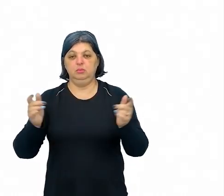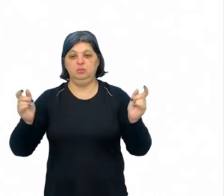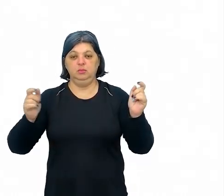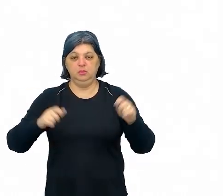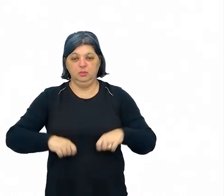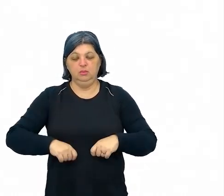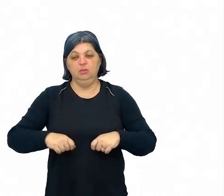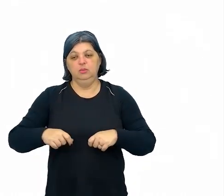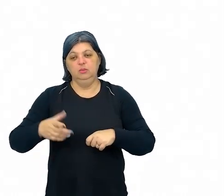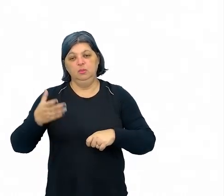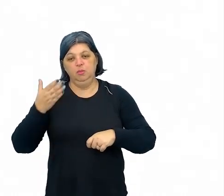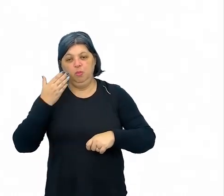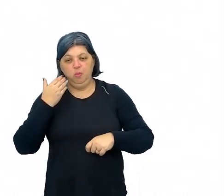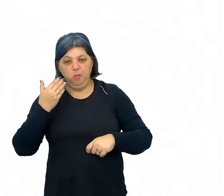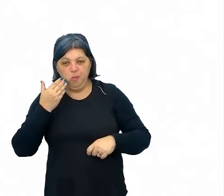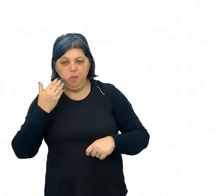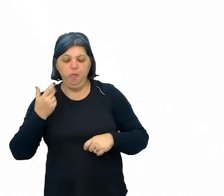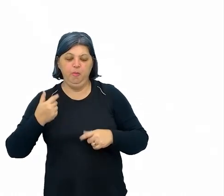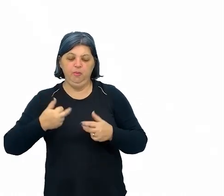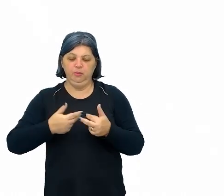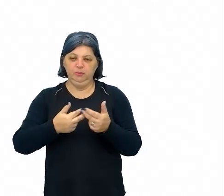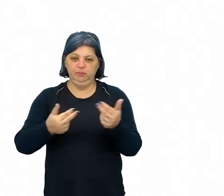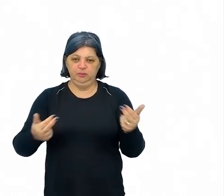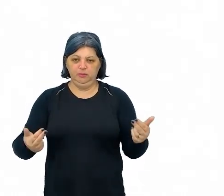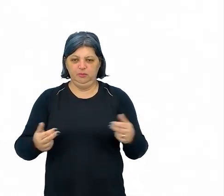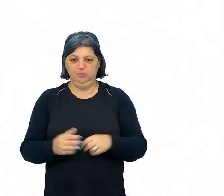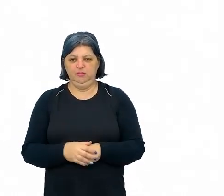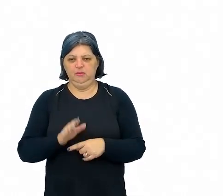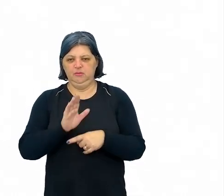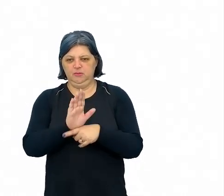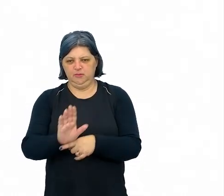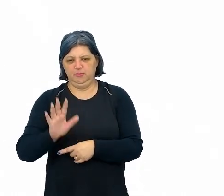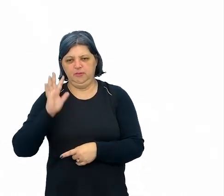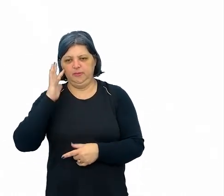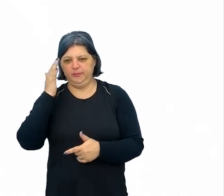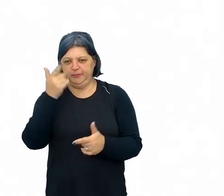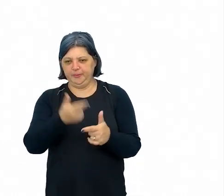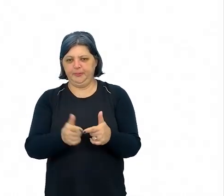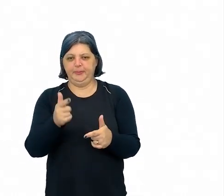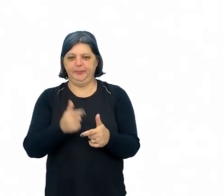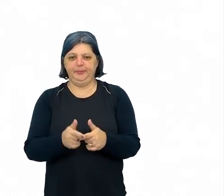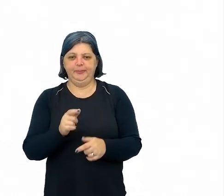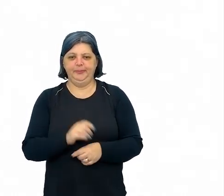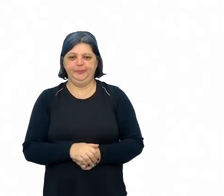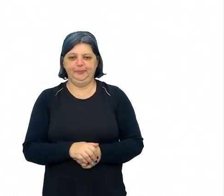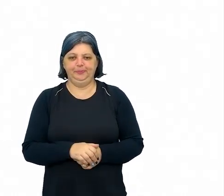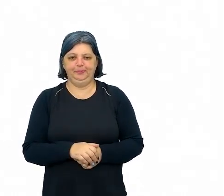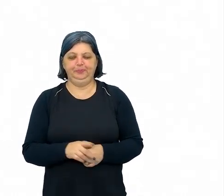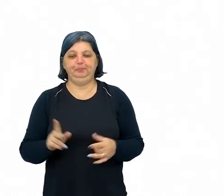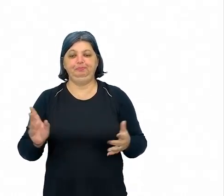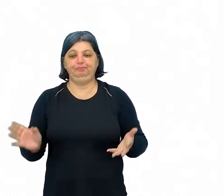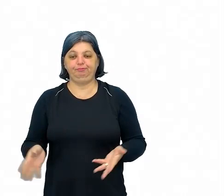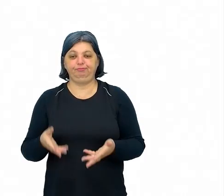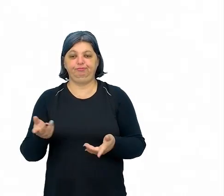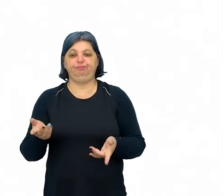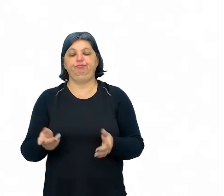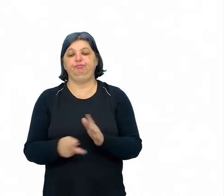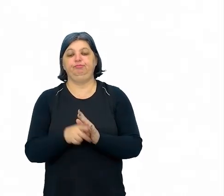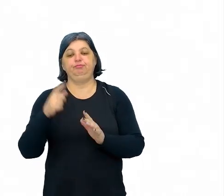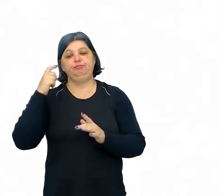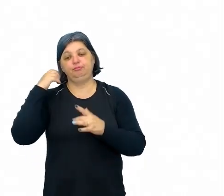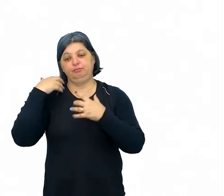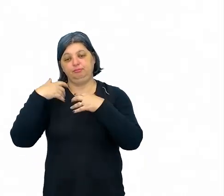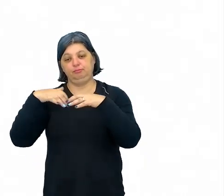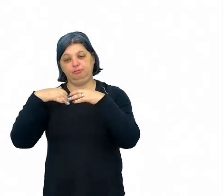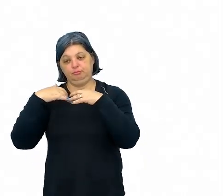capacidade de abstração e generalização, que auxilia na resolução de problemas, além de prover avanços